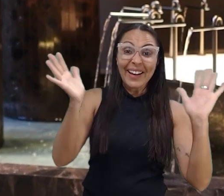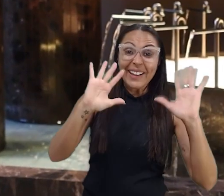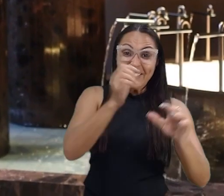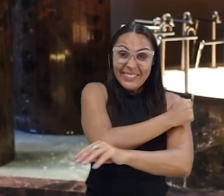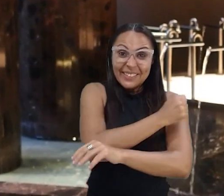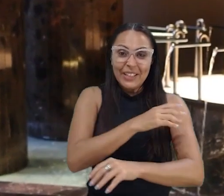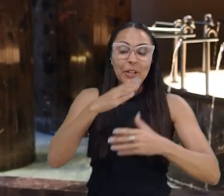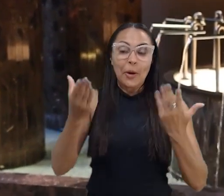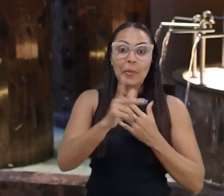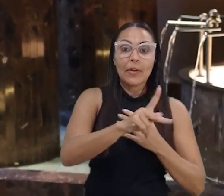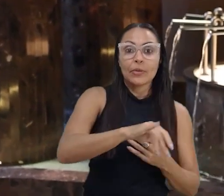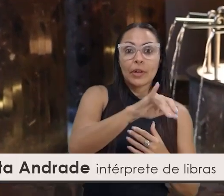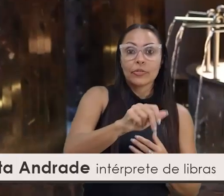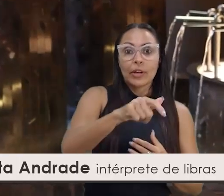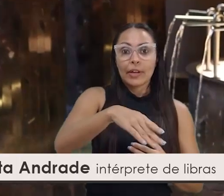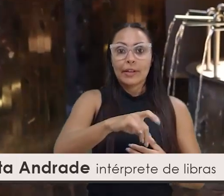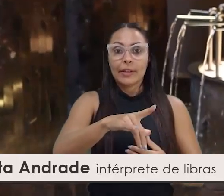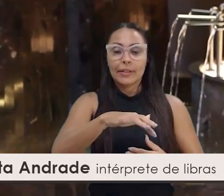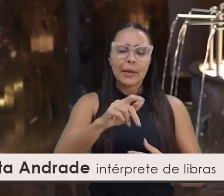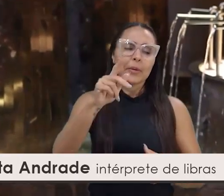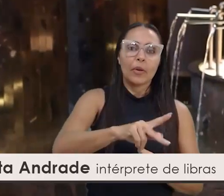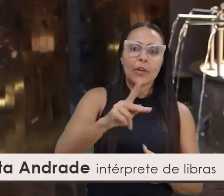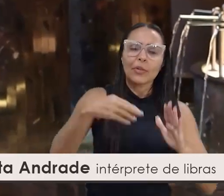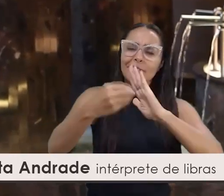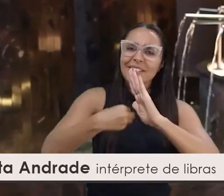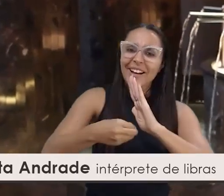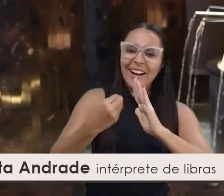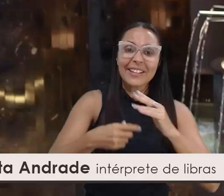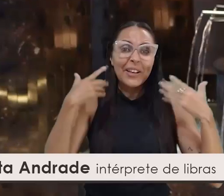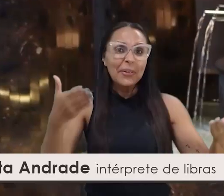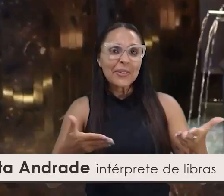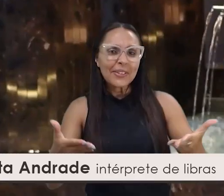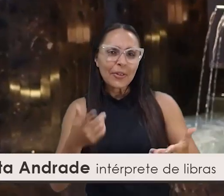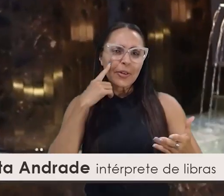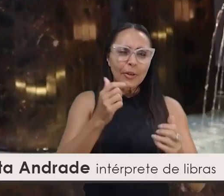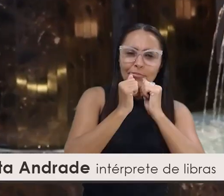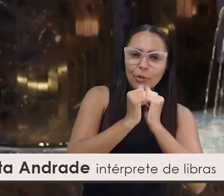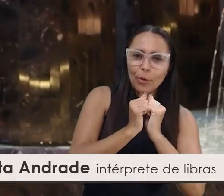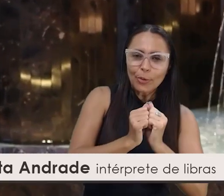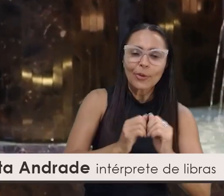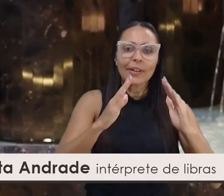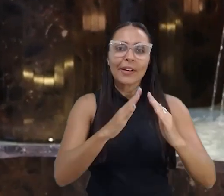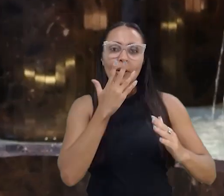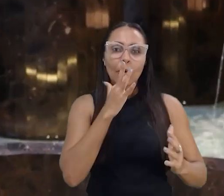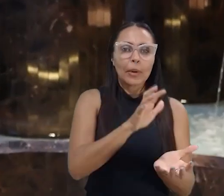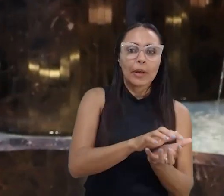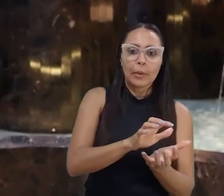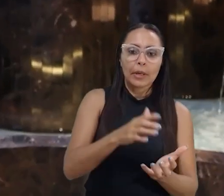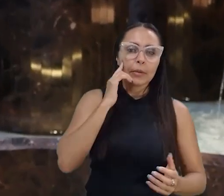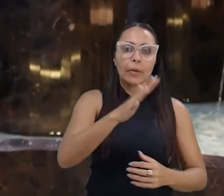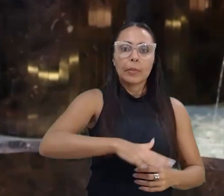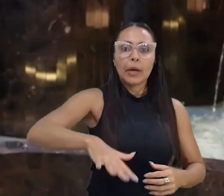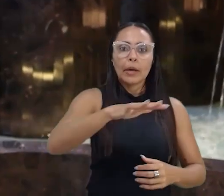Olá, estudantes! Eu sou Jaqueline Lituac, professora de Design de Interiores. Hoje estamos aqui da Casa Copernambuco, no ambiente